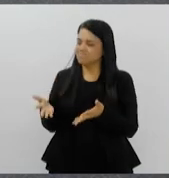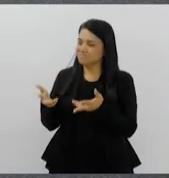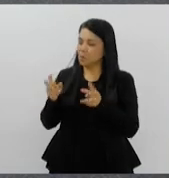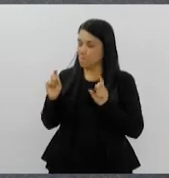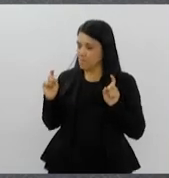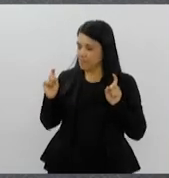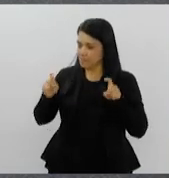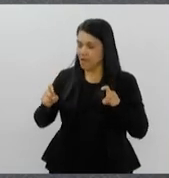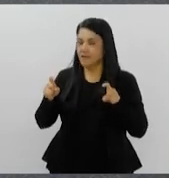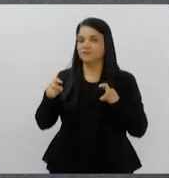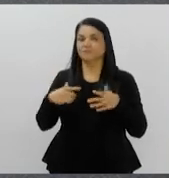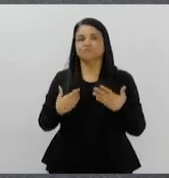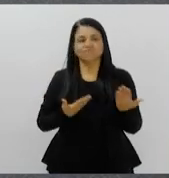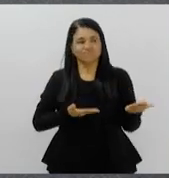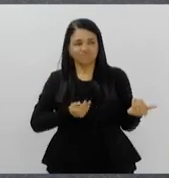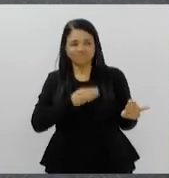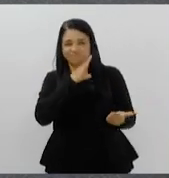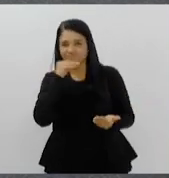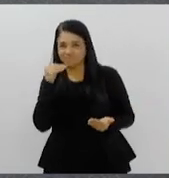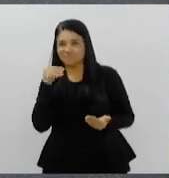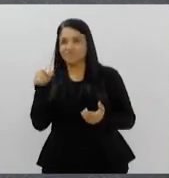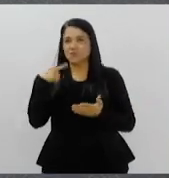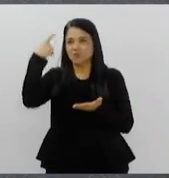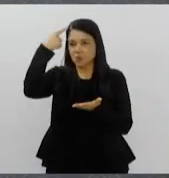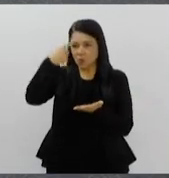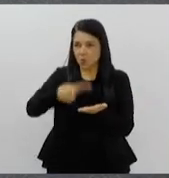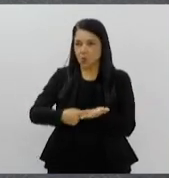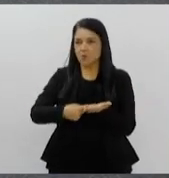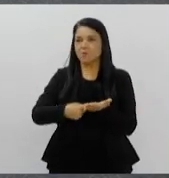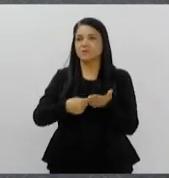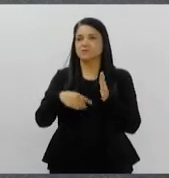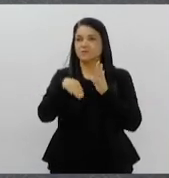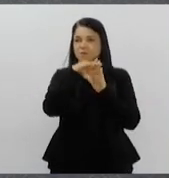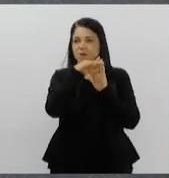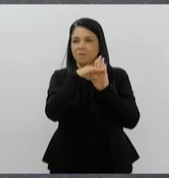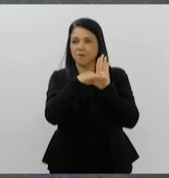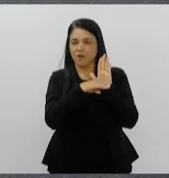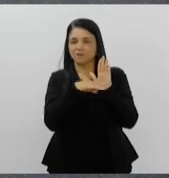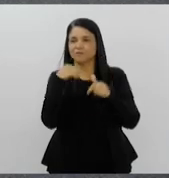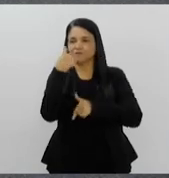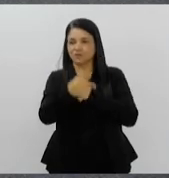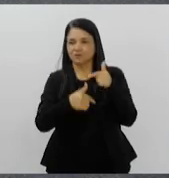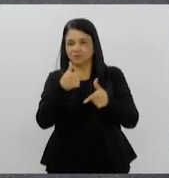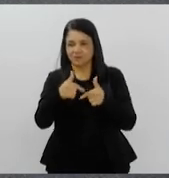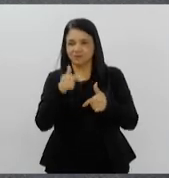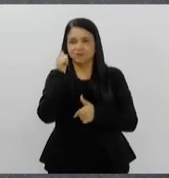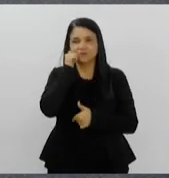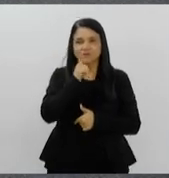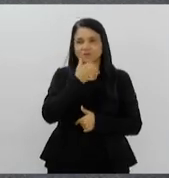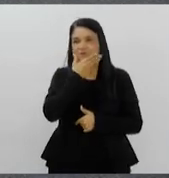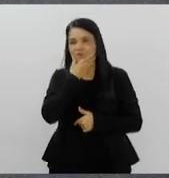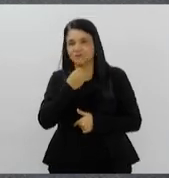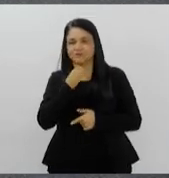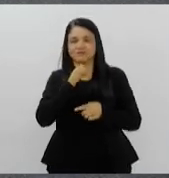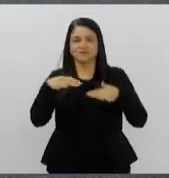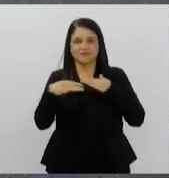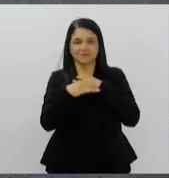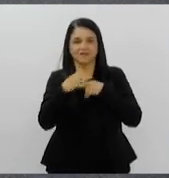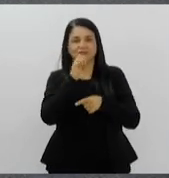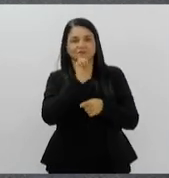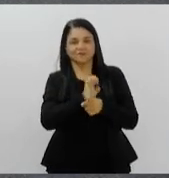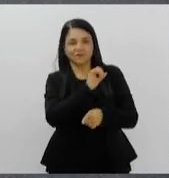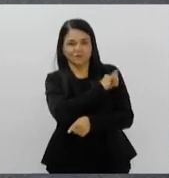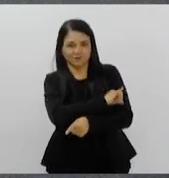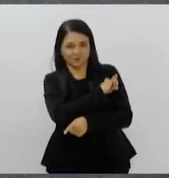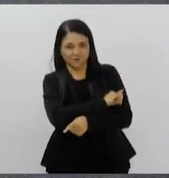juventude, sobretudo com o seu compromisso com a pauta dos trabalhadores e das trabalhadoras da cidade do Rio de Janeiro e também do